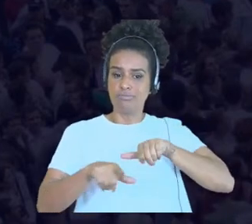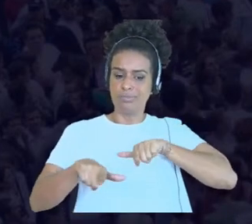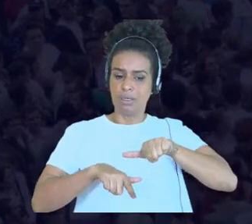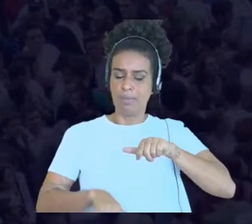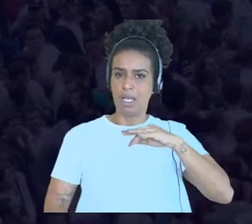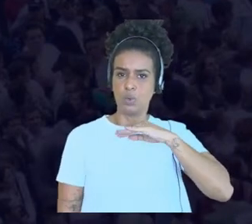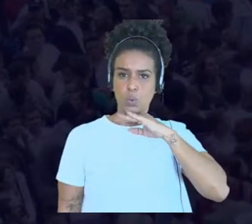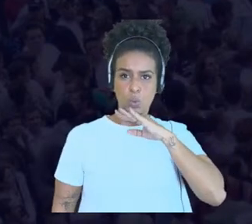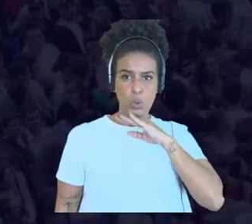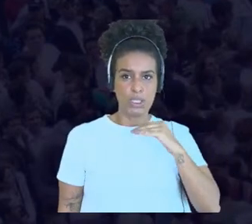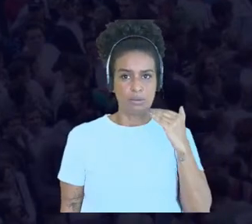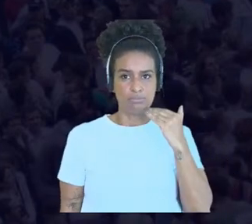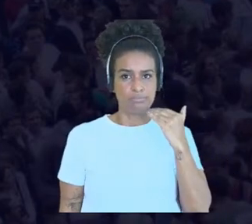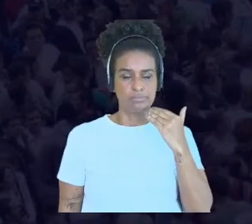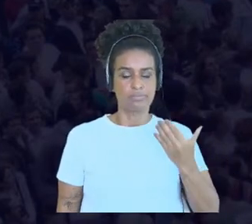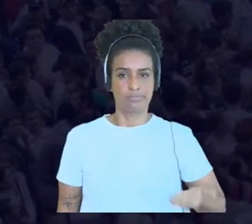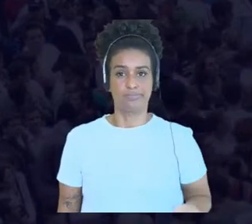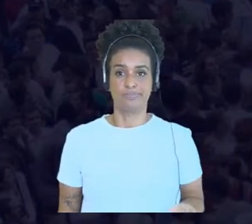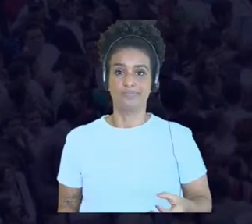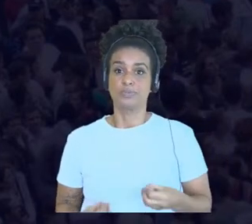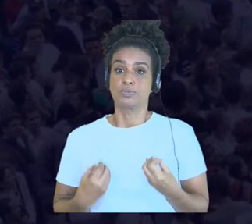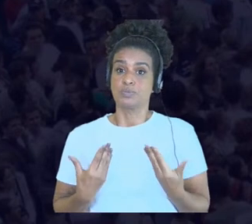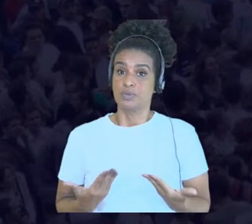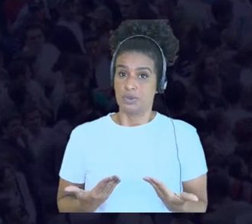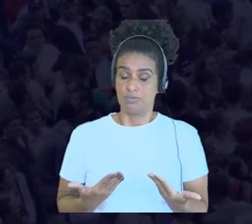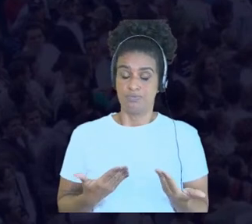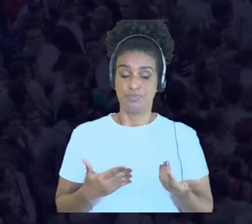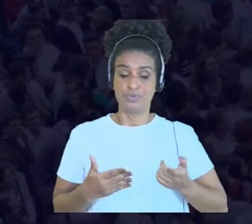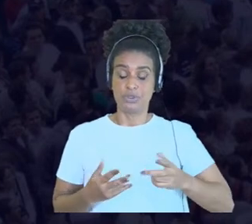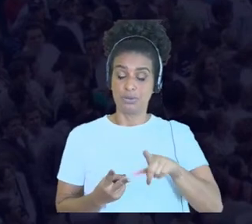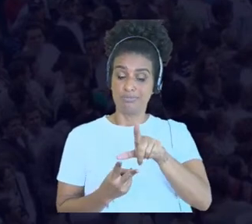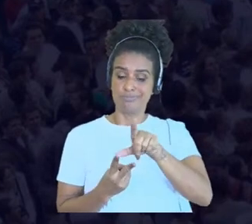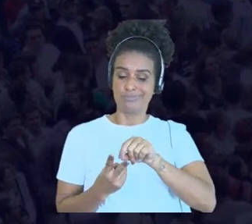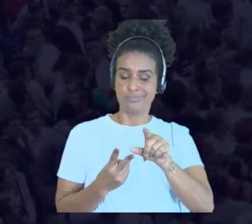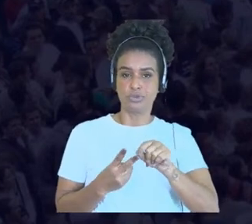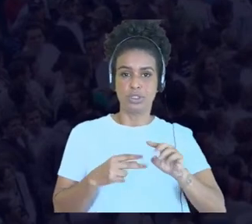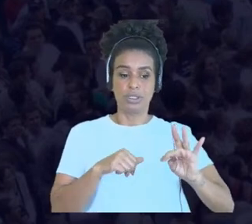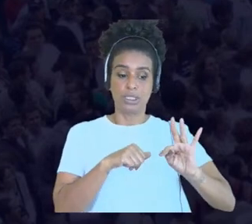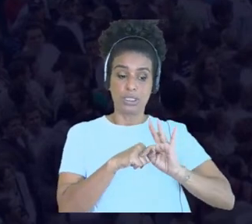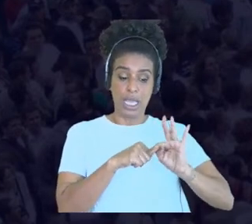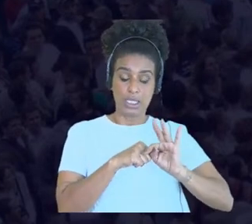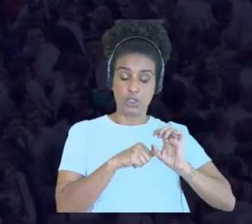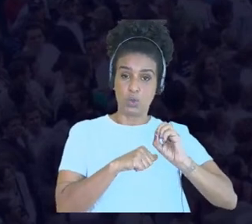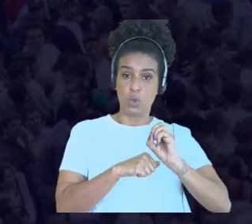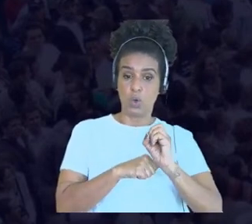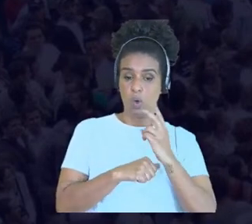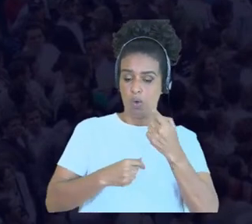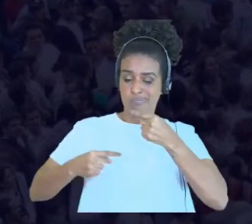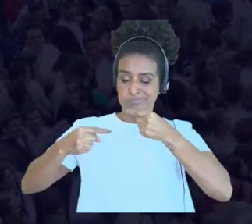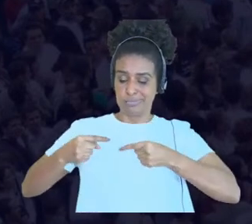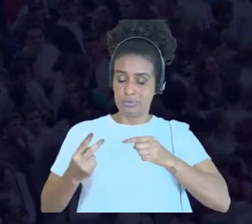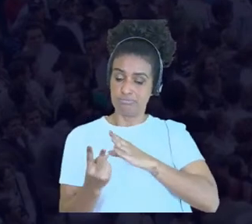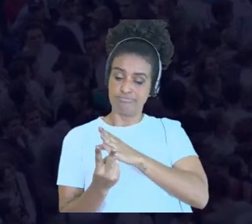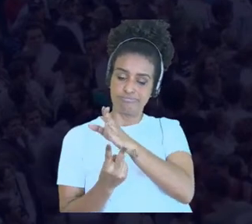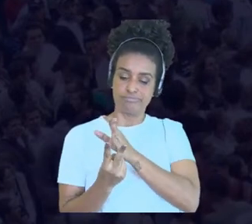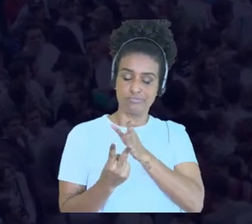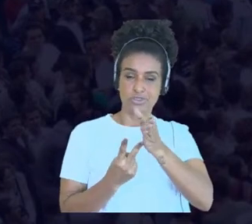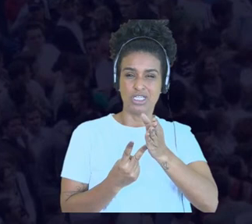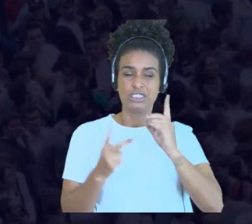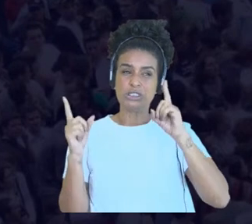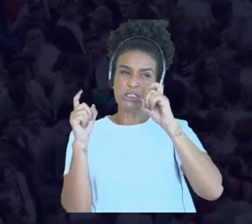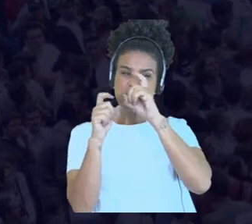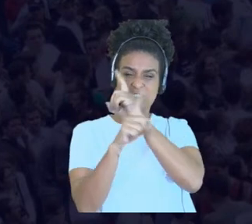feito. Bom, essa própria definição entre técnico e político, ela é muito vaga e muito difícil de